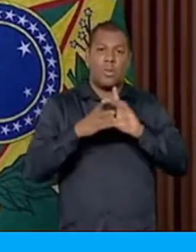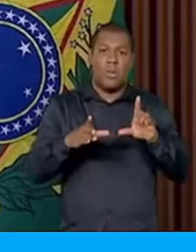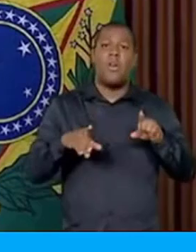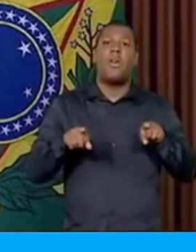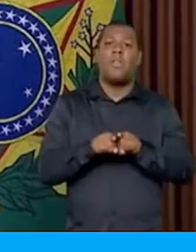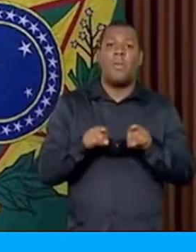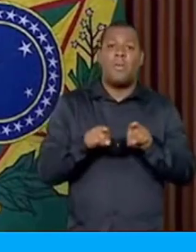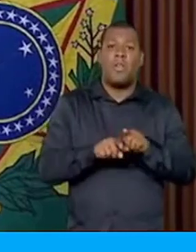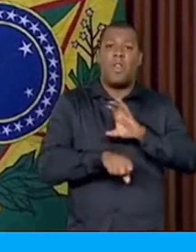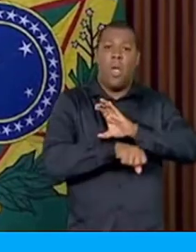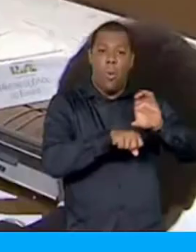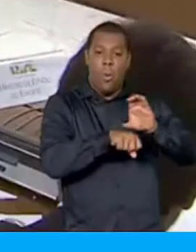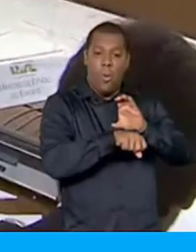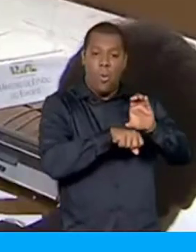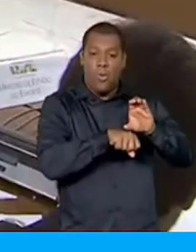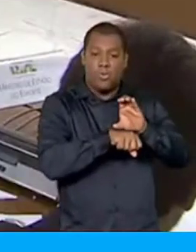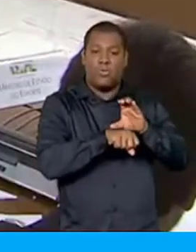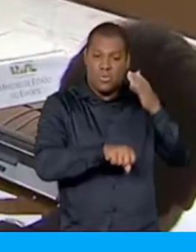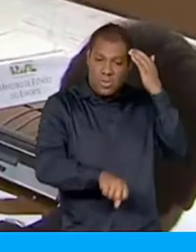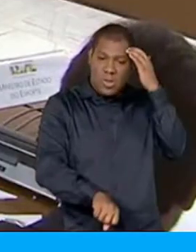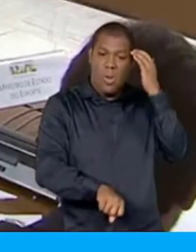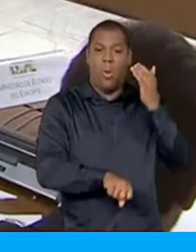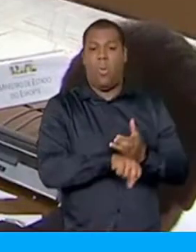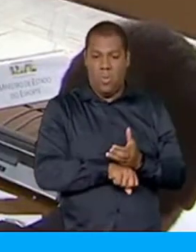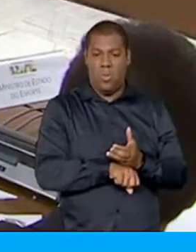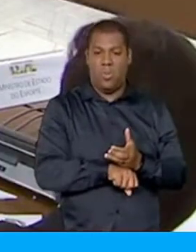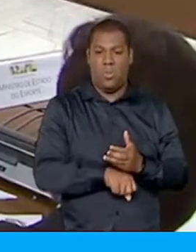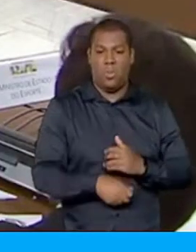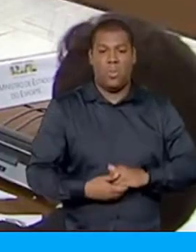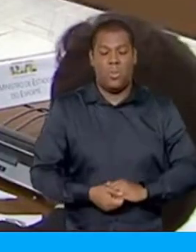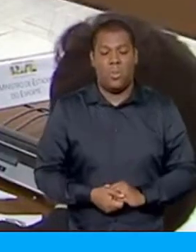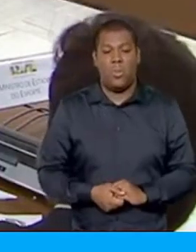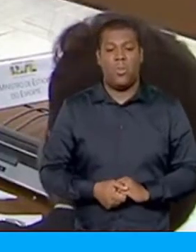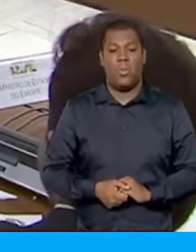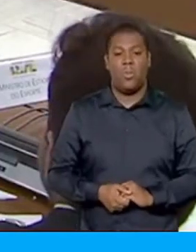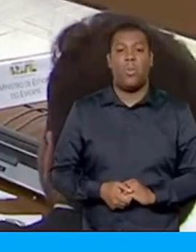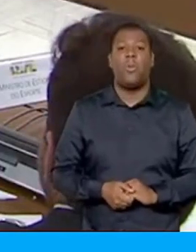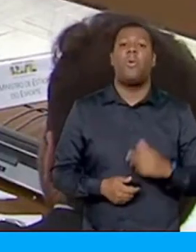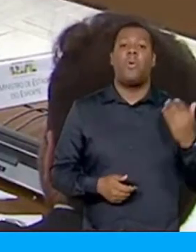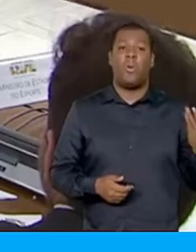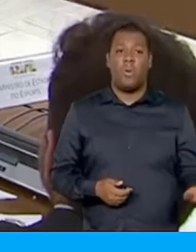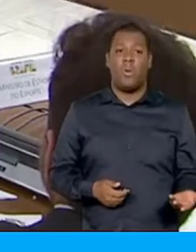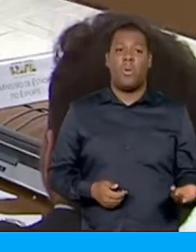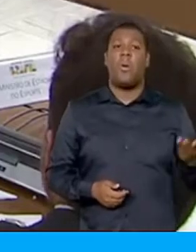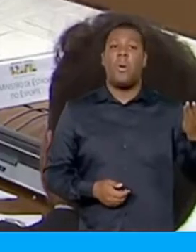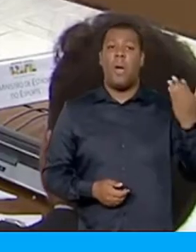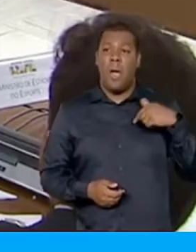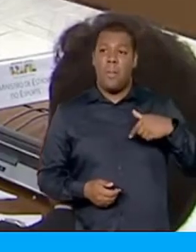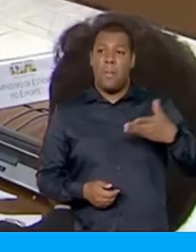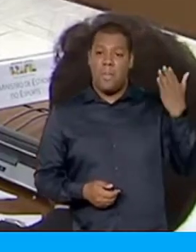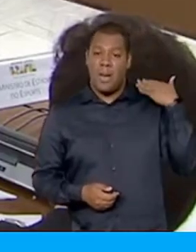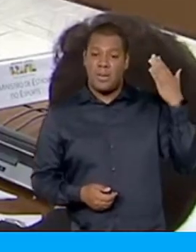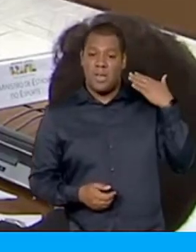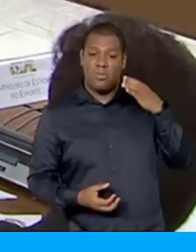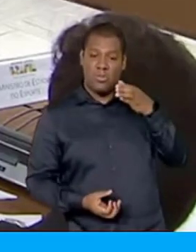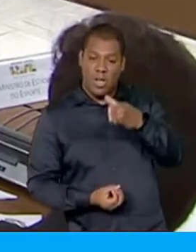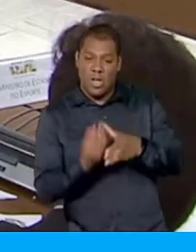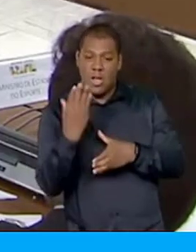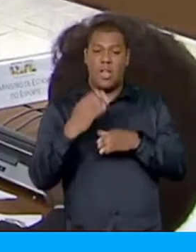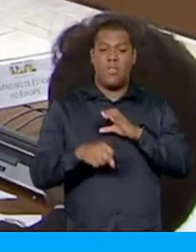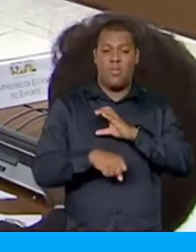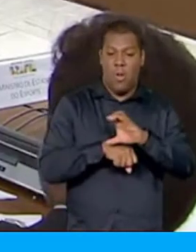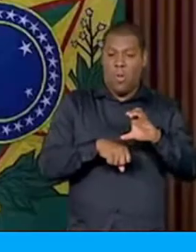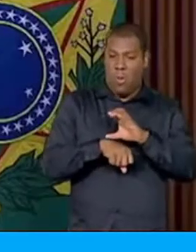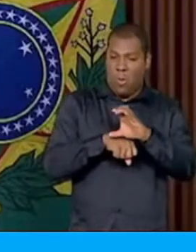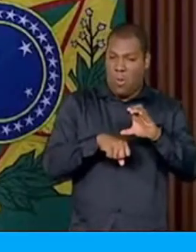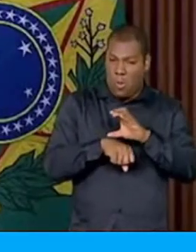Constituição, que são coisas que nós precisamos levar em conta, que fomos nós que fizemos a Constituição mais participativa da